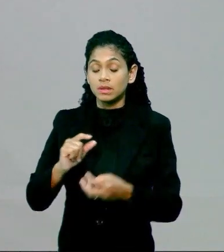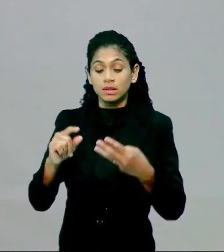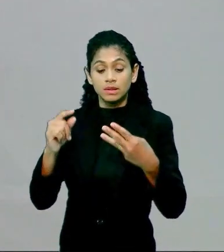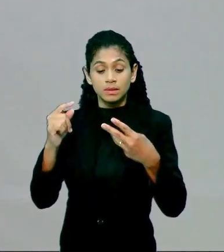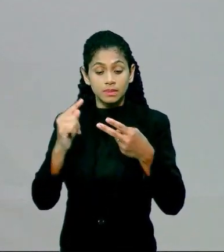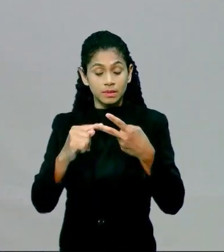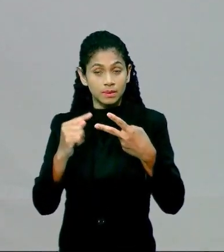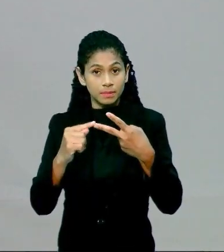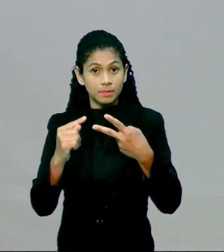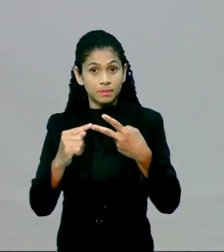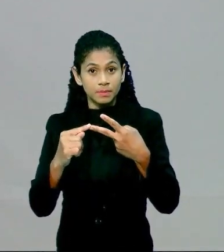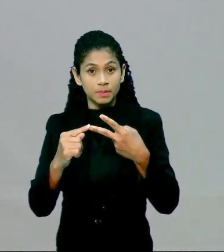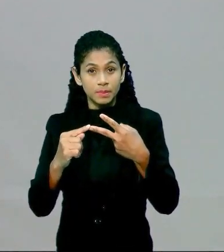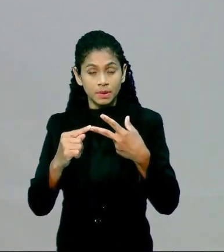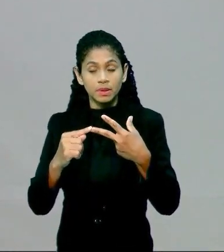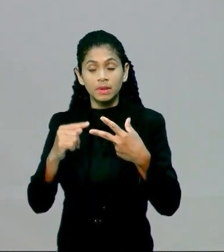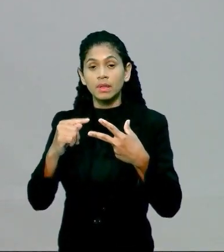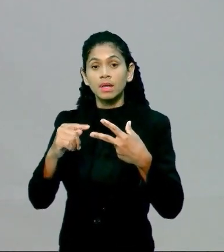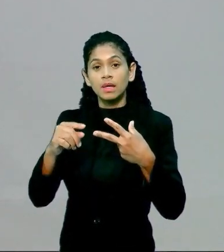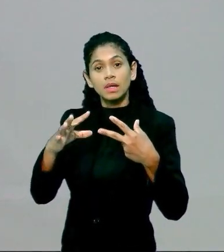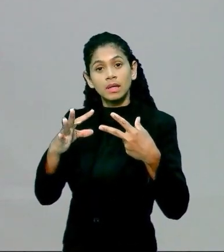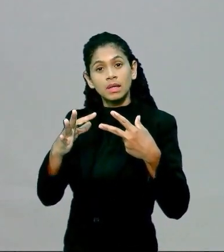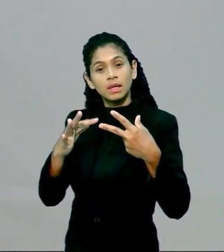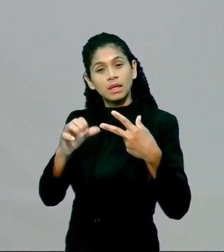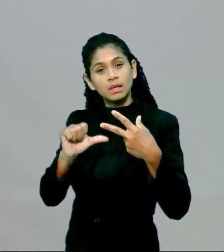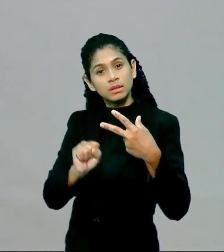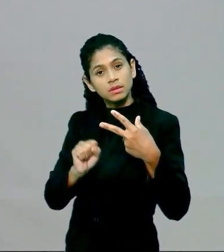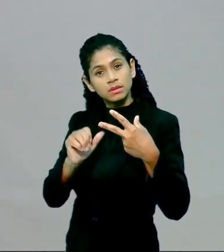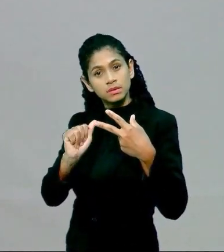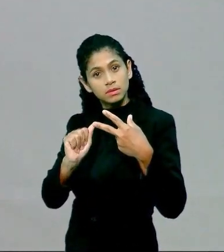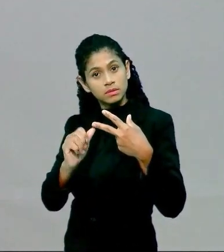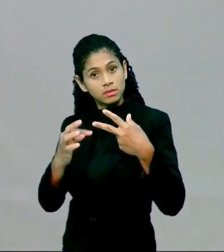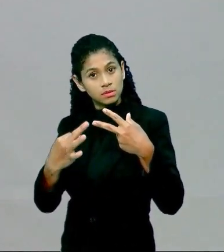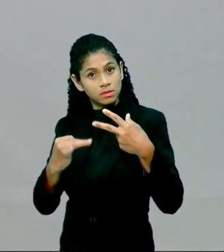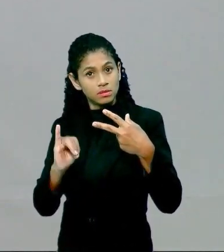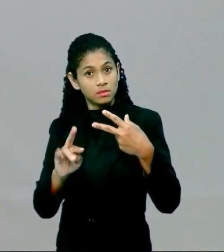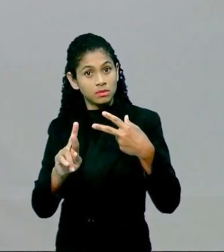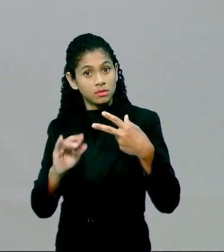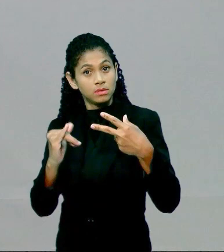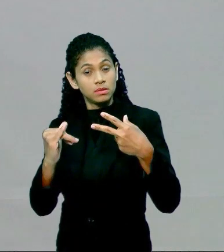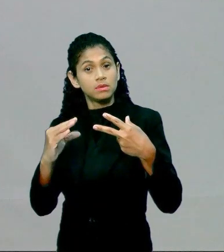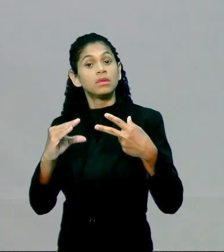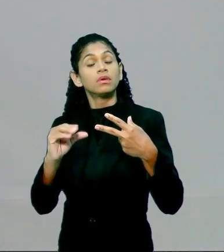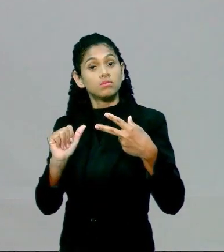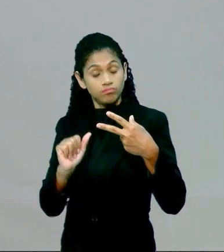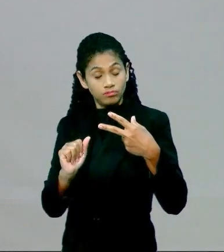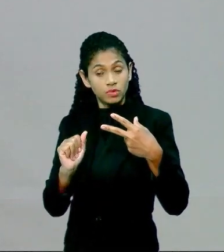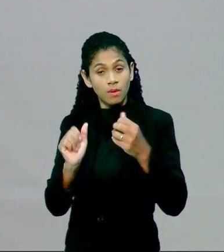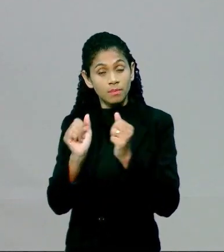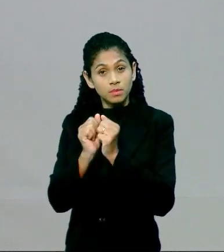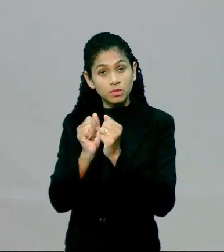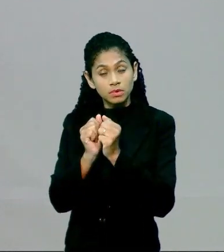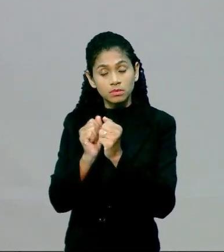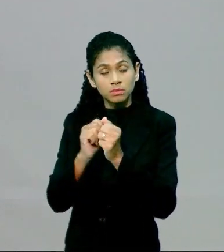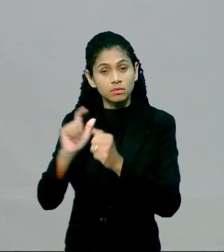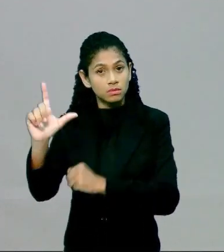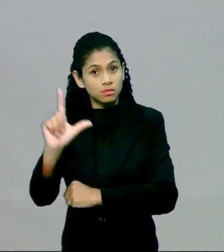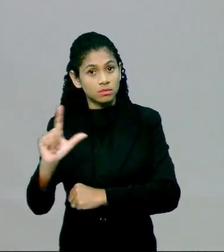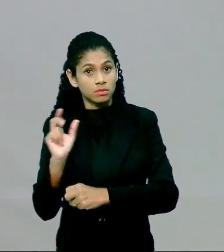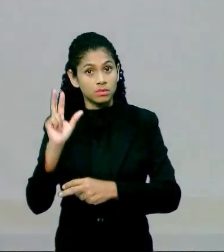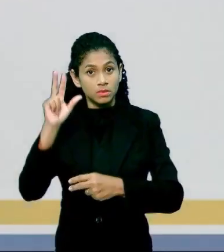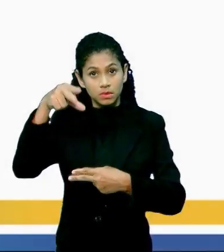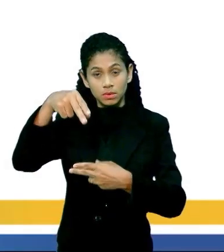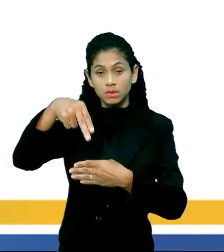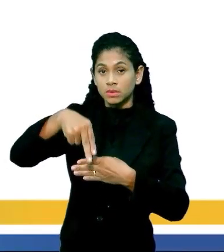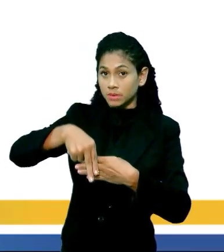de certa forma é onde a gente tem uma aproximação maior da literatura de cordel. Então,